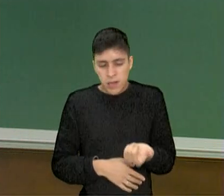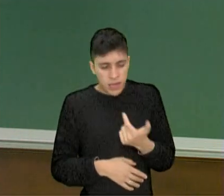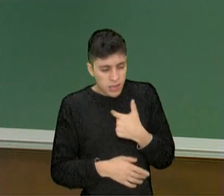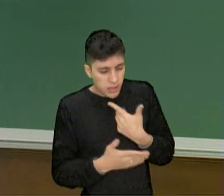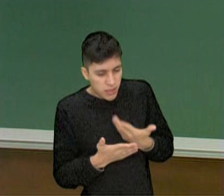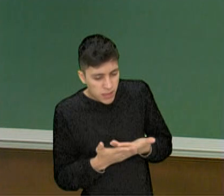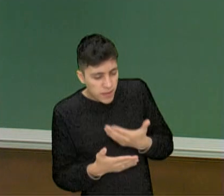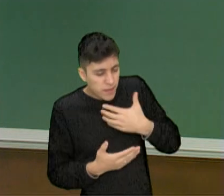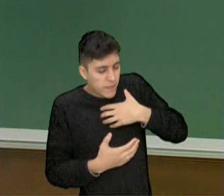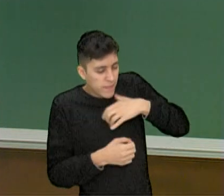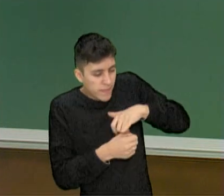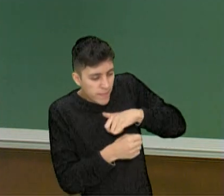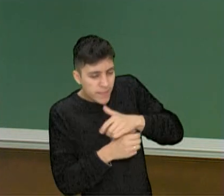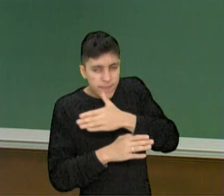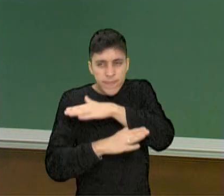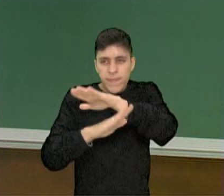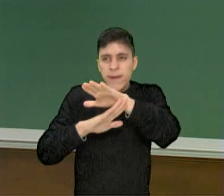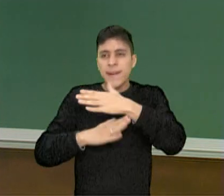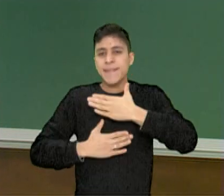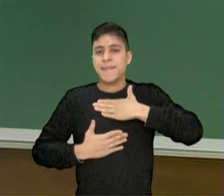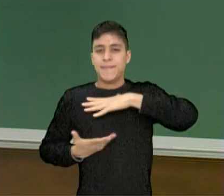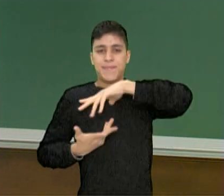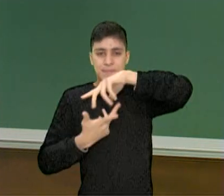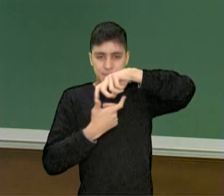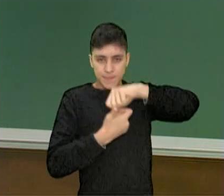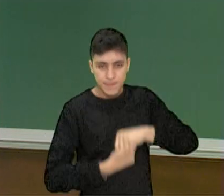estudei meios de ajudar o meu planeta.